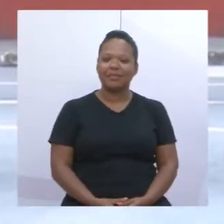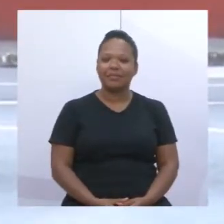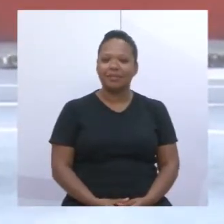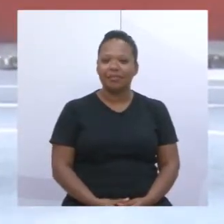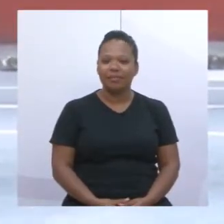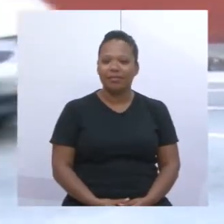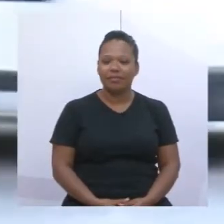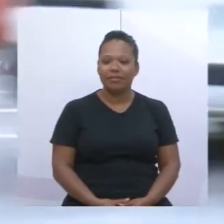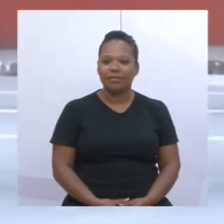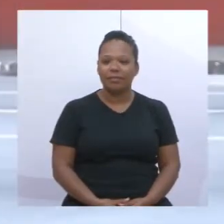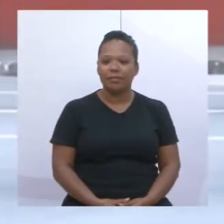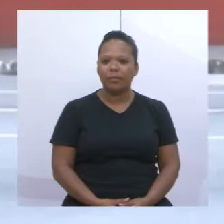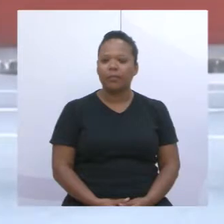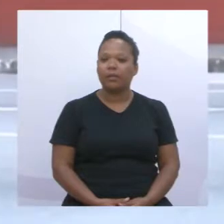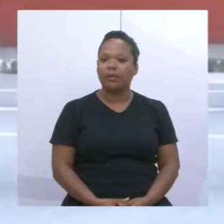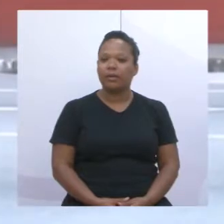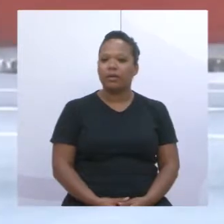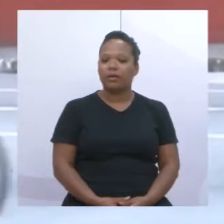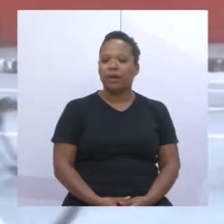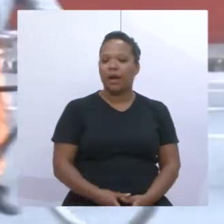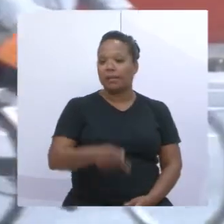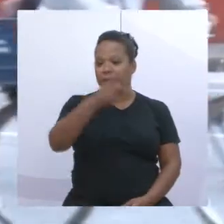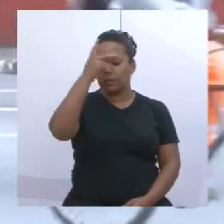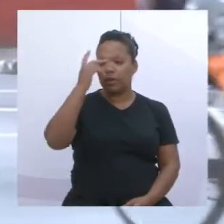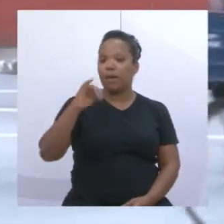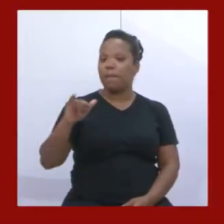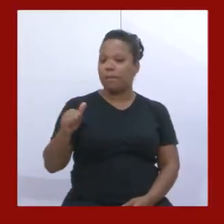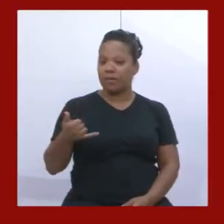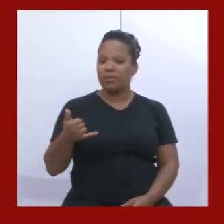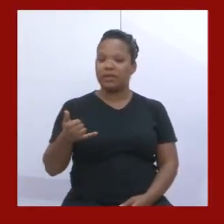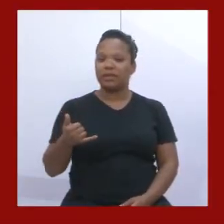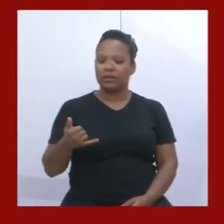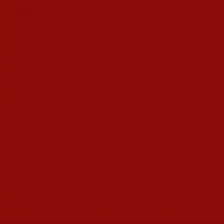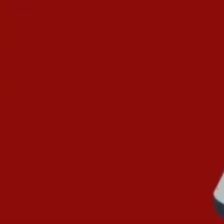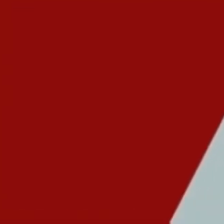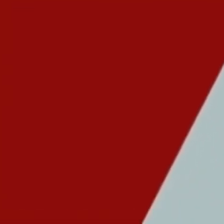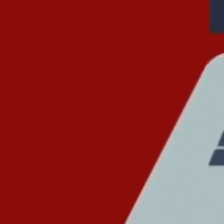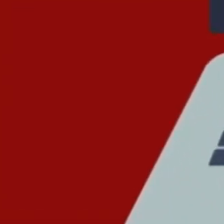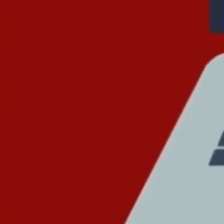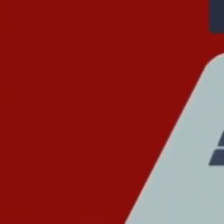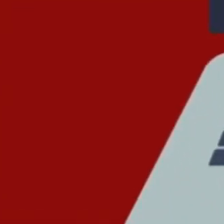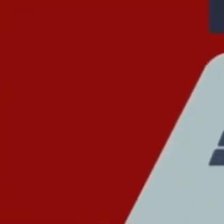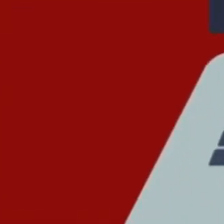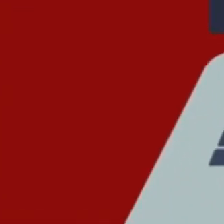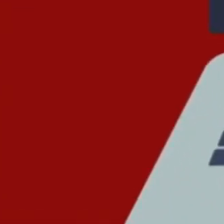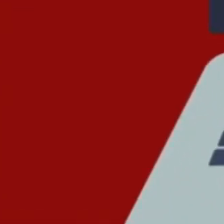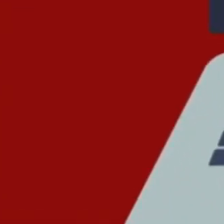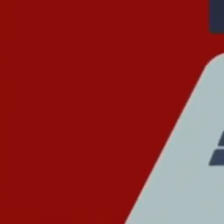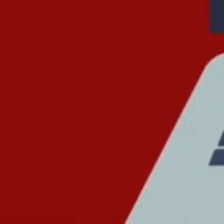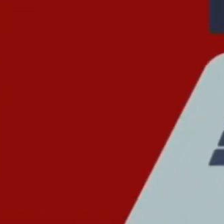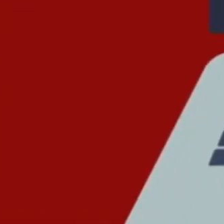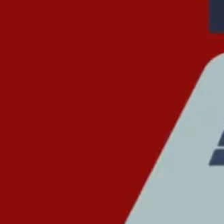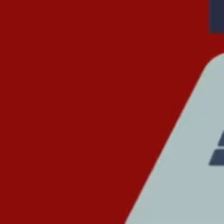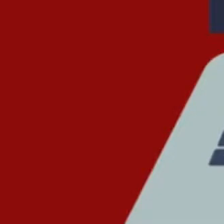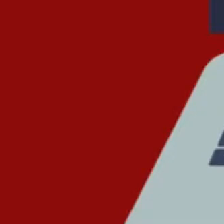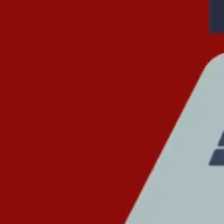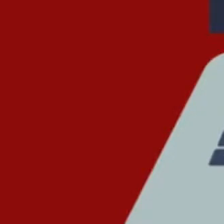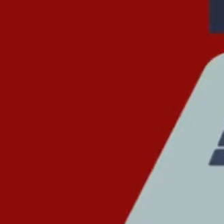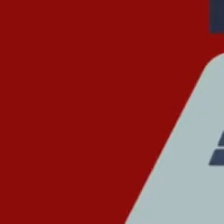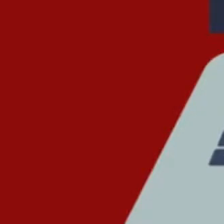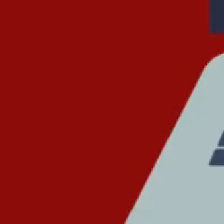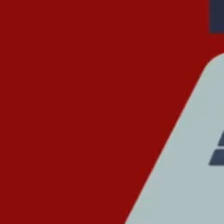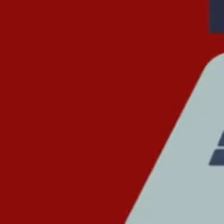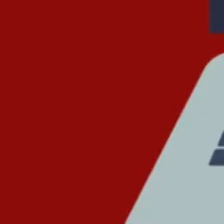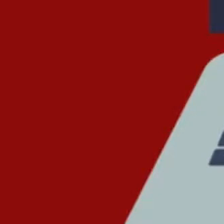já não tem um serviço suficiente, né? Acaba ocupando o lugar de outras pessoas. Então por isso que eu concordo. Dê a sua opinião sobre os projetos dos vereadores da